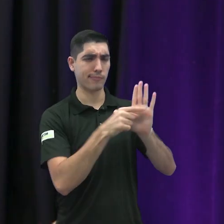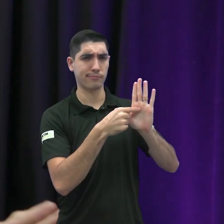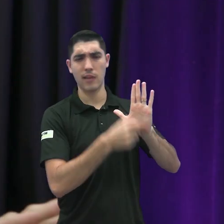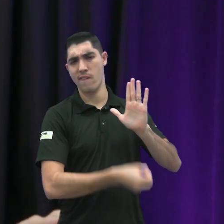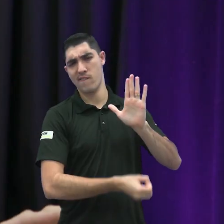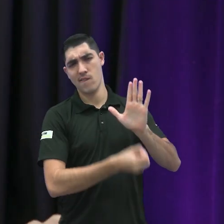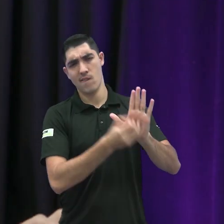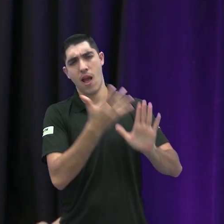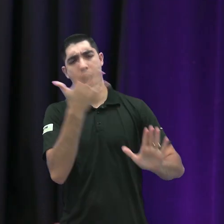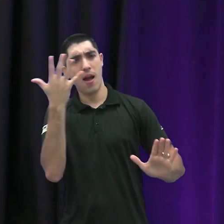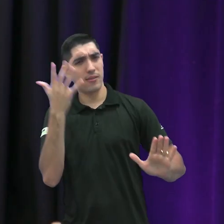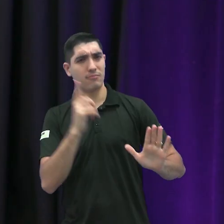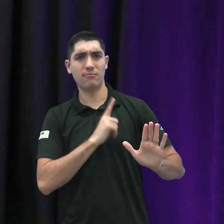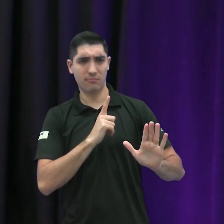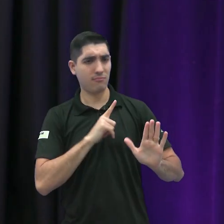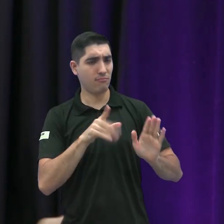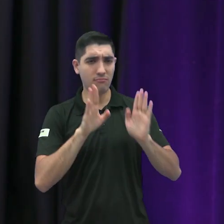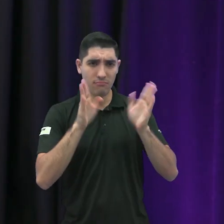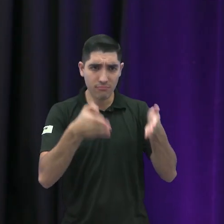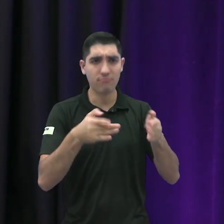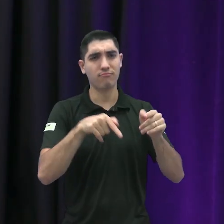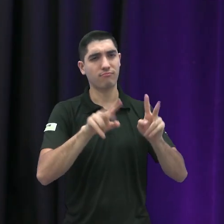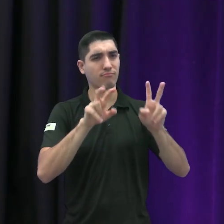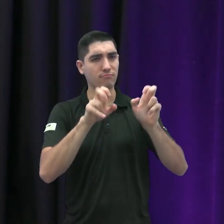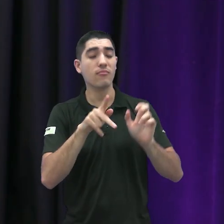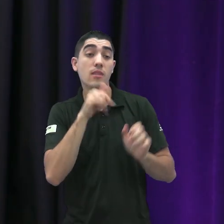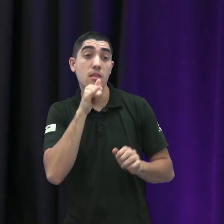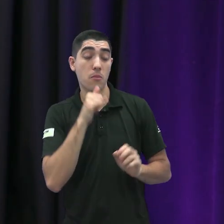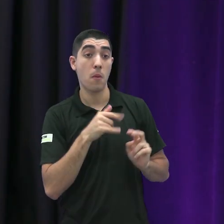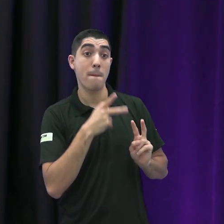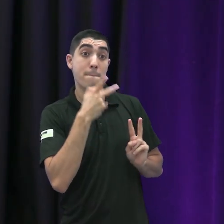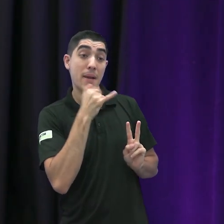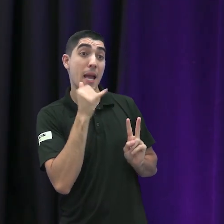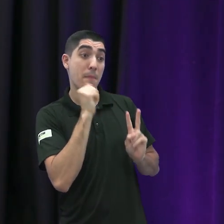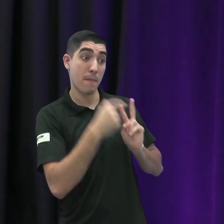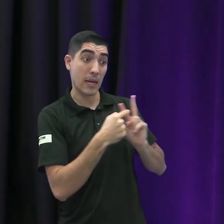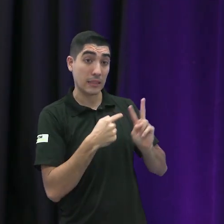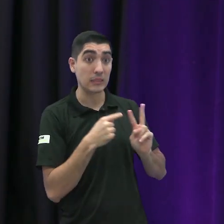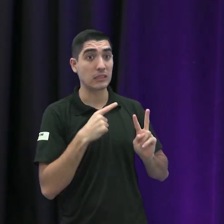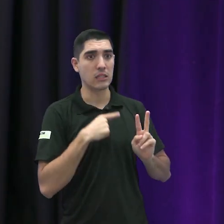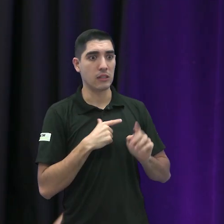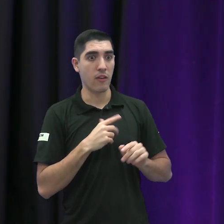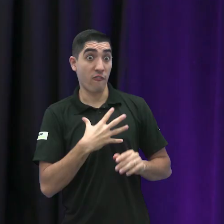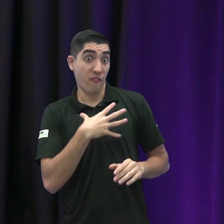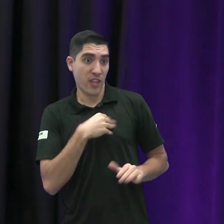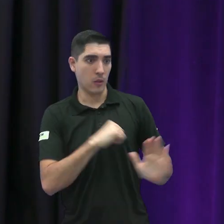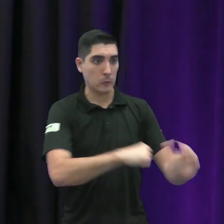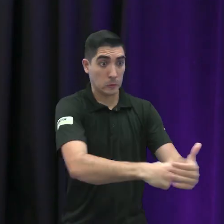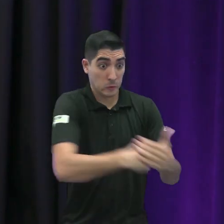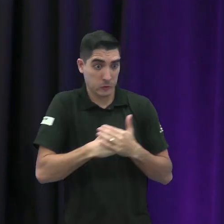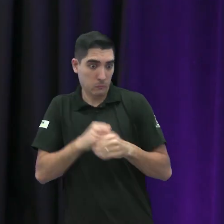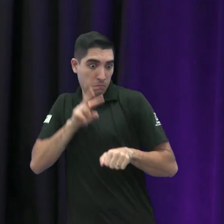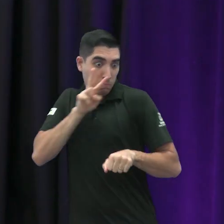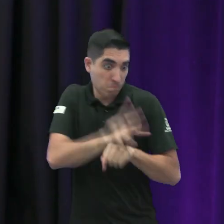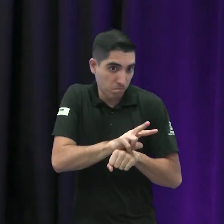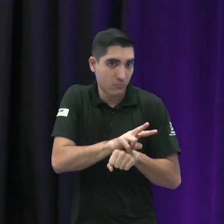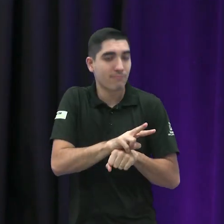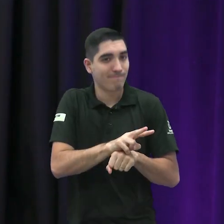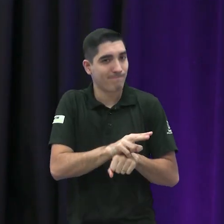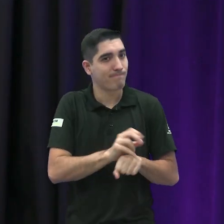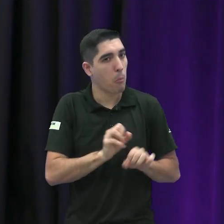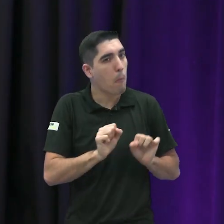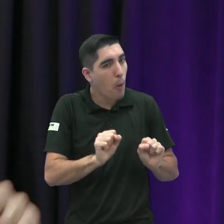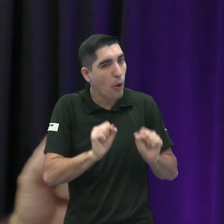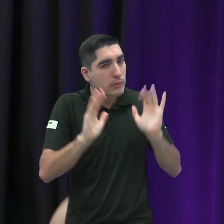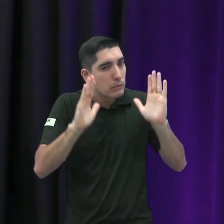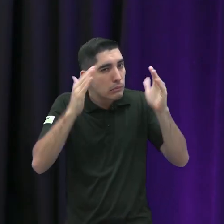na verdade, voltadas para esse tema, né? A superproteção paterna, às vezes, é um tabu e tudo mais, né? Dos pais e tudo mais,